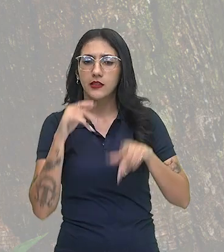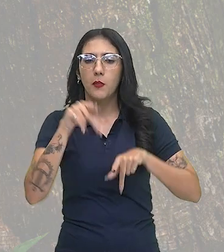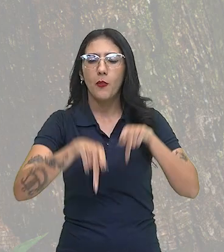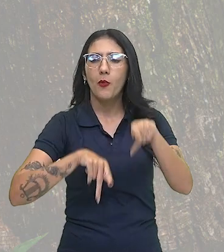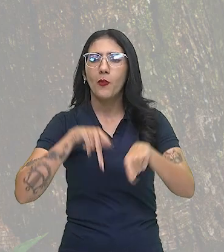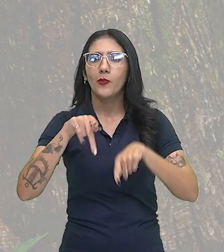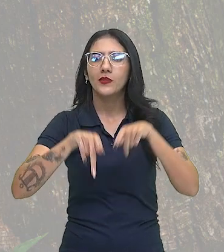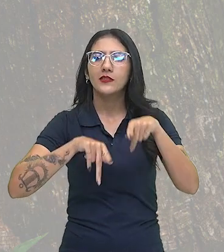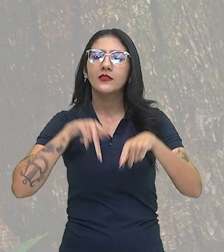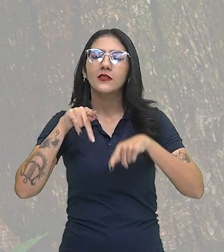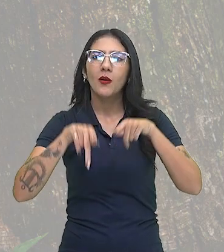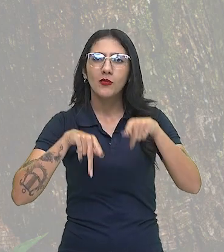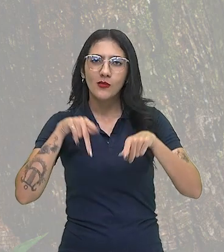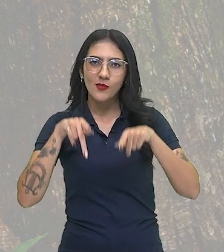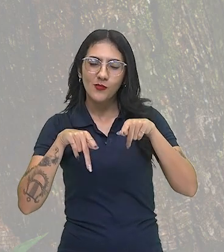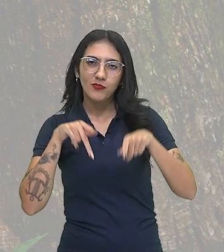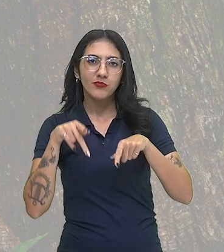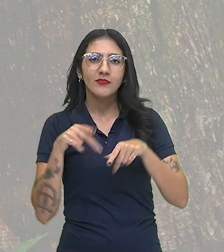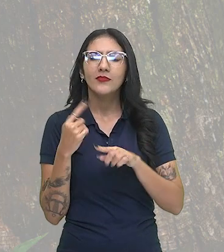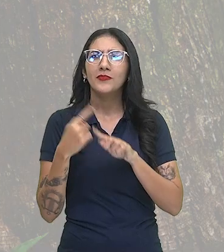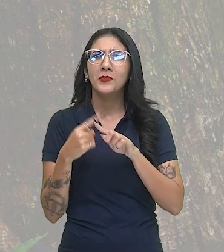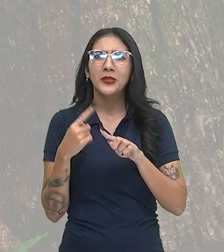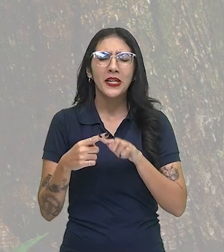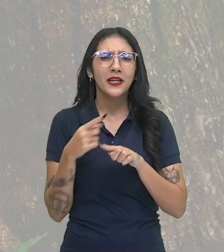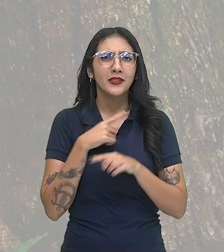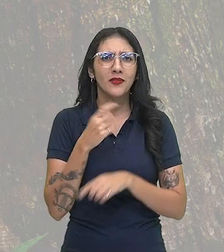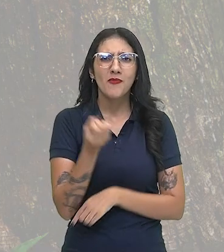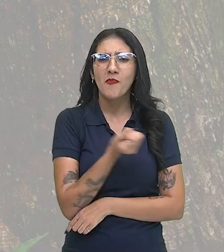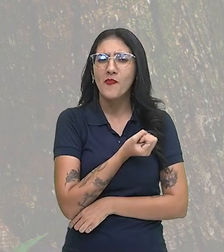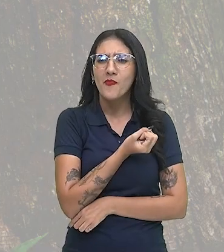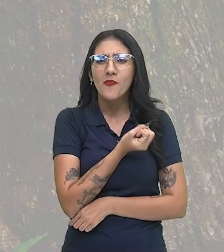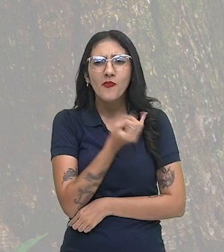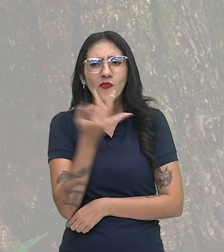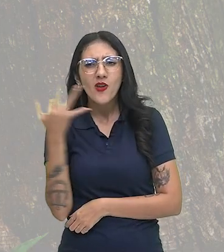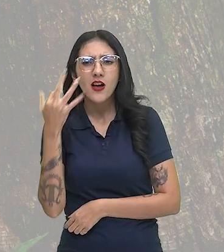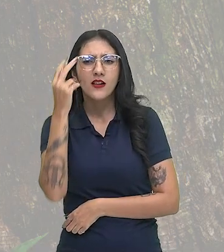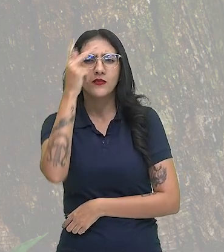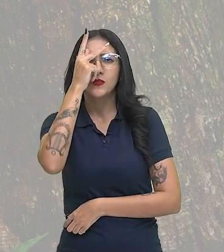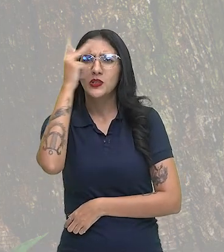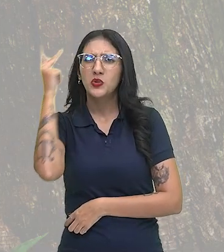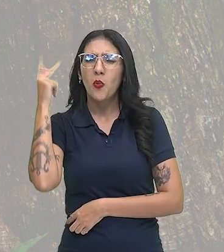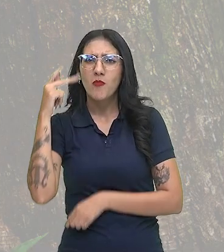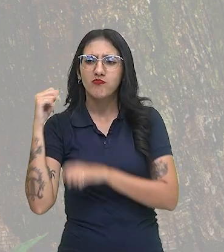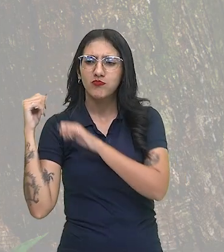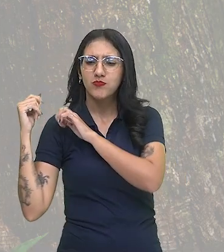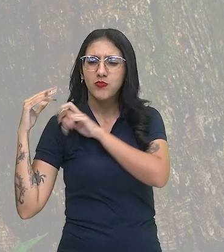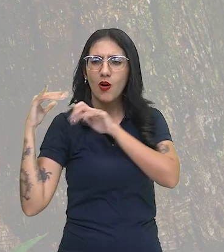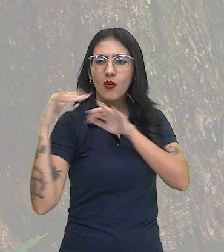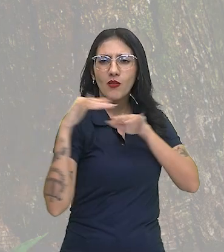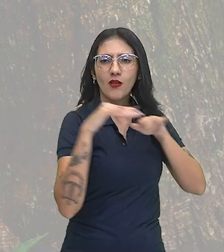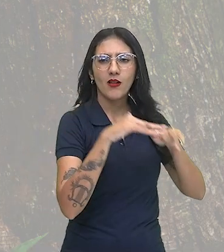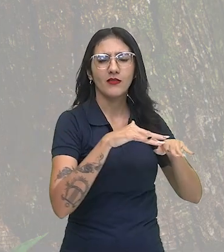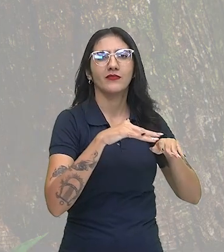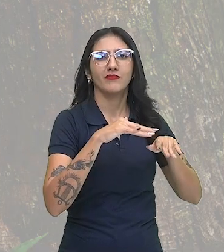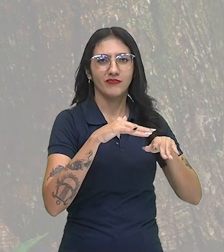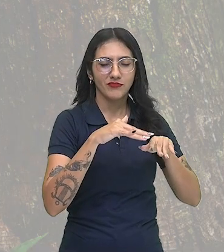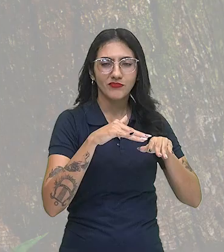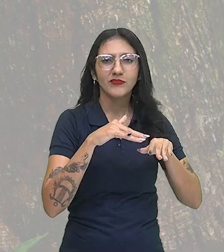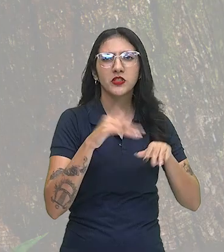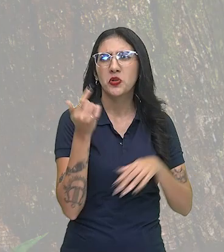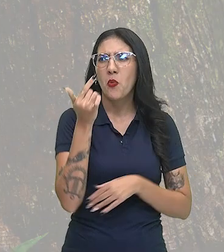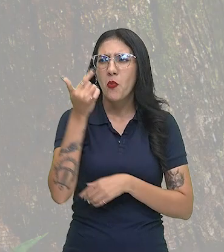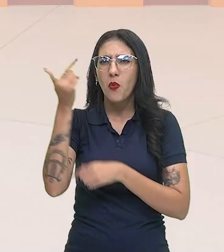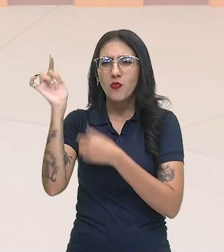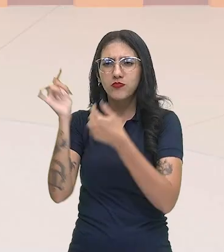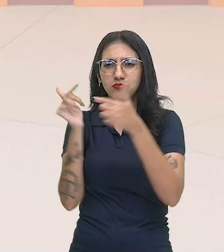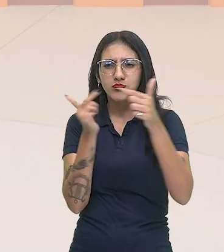populacional provocado pelas inúmeras levas de migrantes. Isso mesmo, vários migrantes,